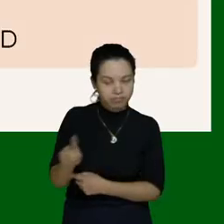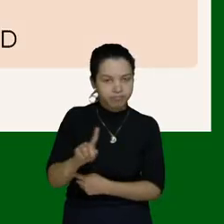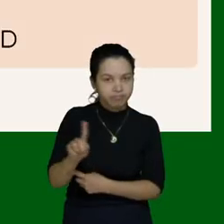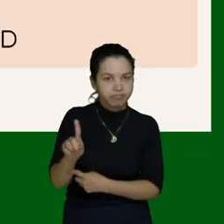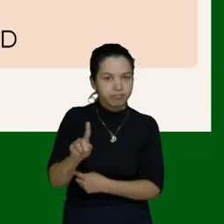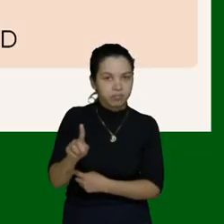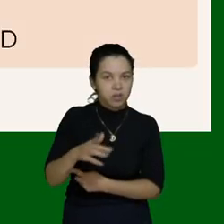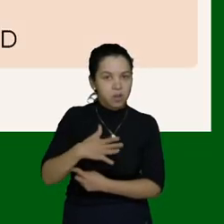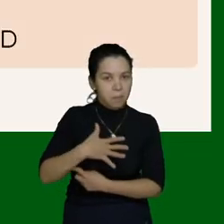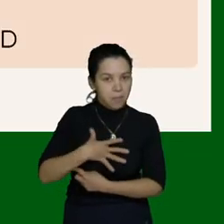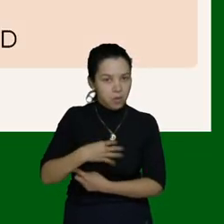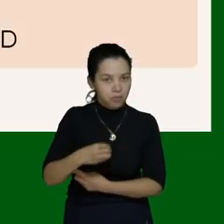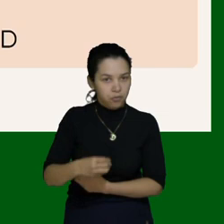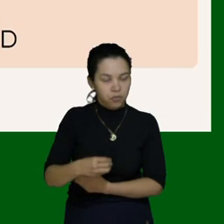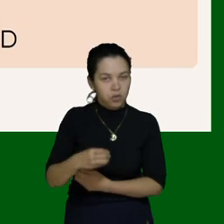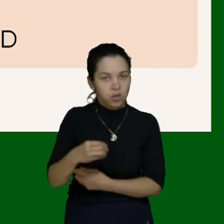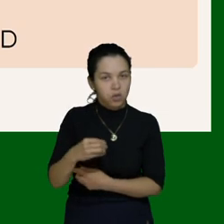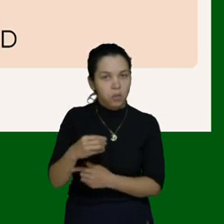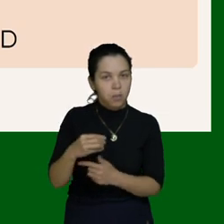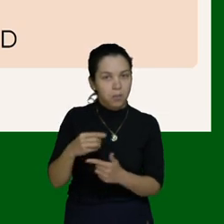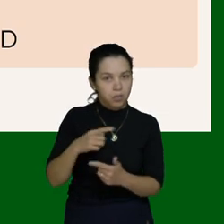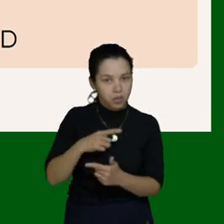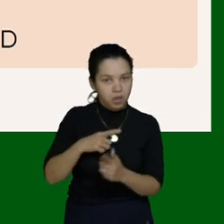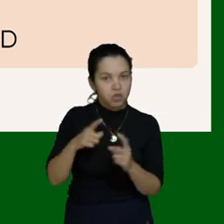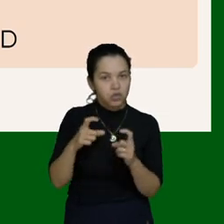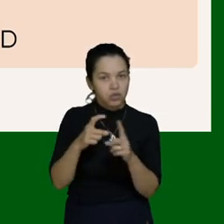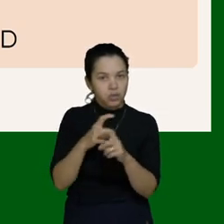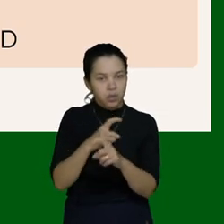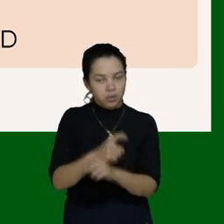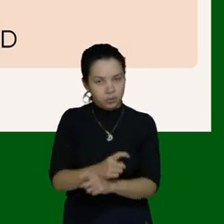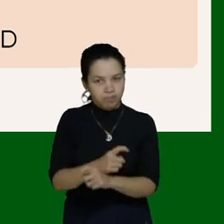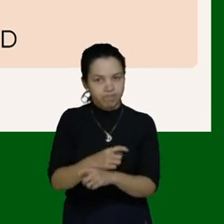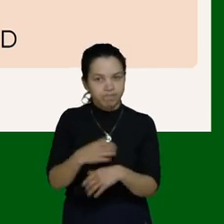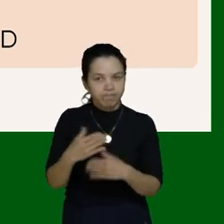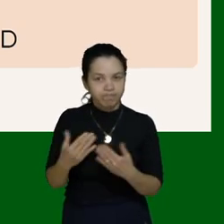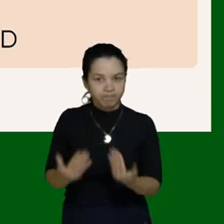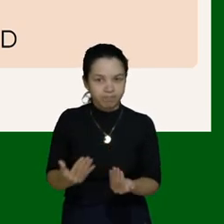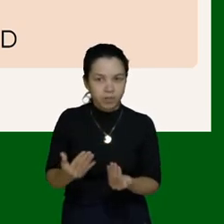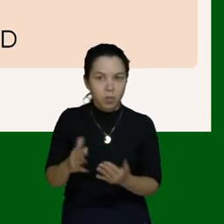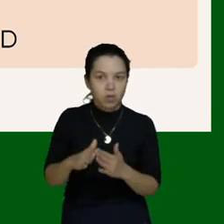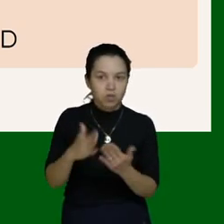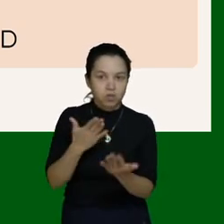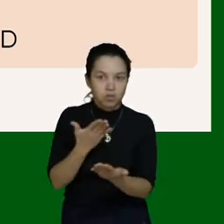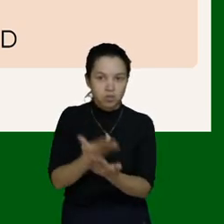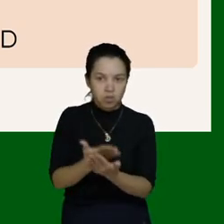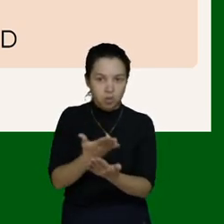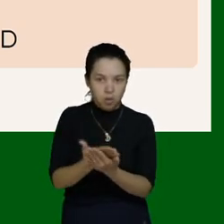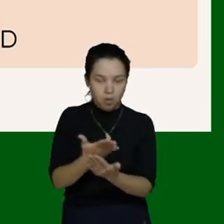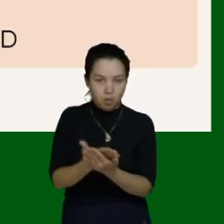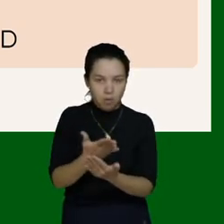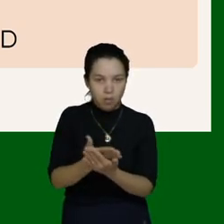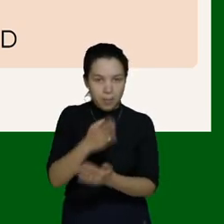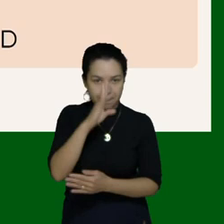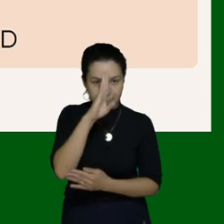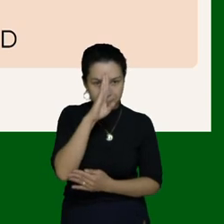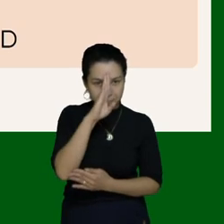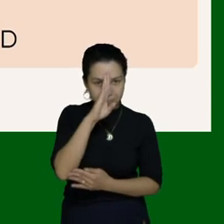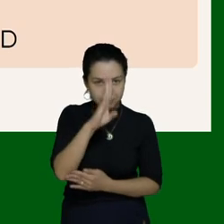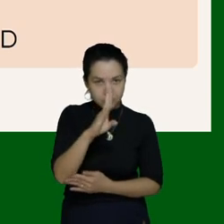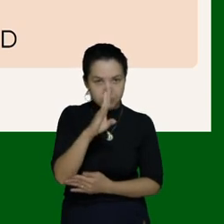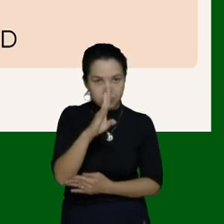que o meu filho tinha algum tipo de dificuldade então a escola é a principal